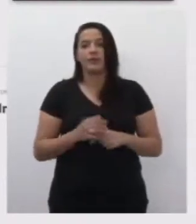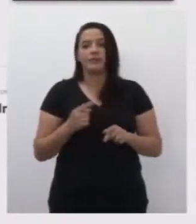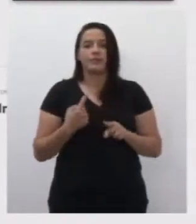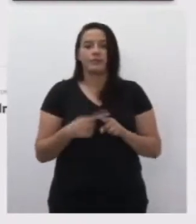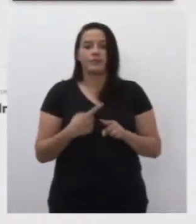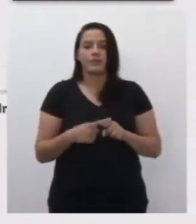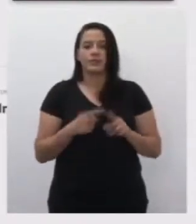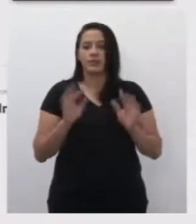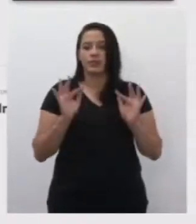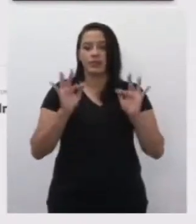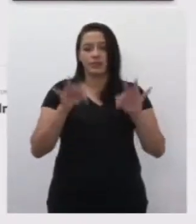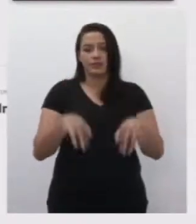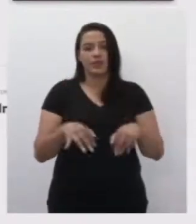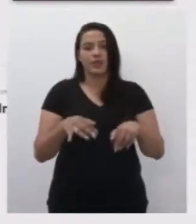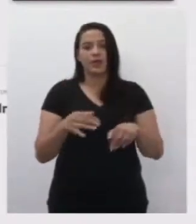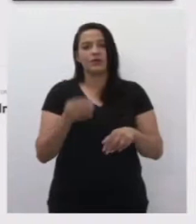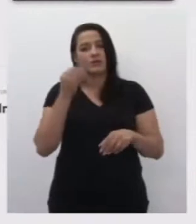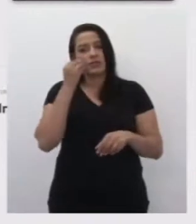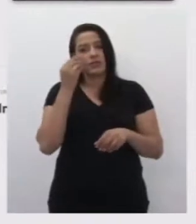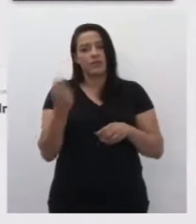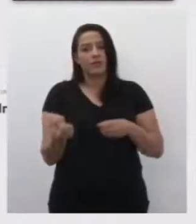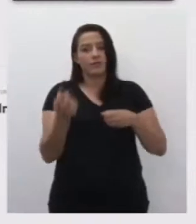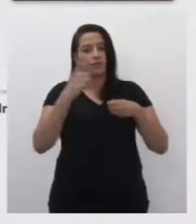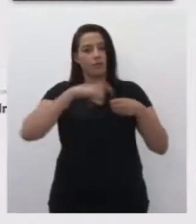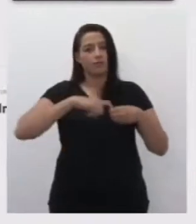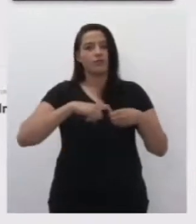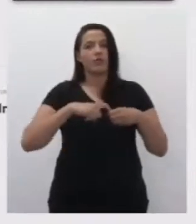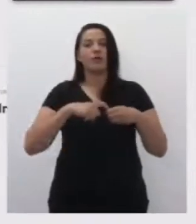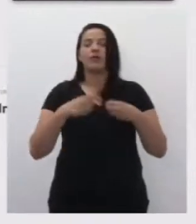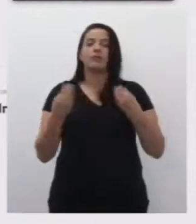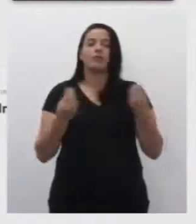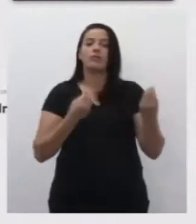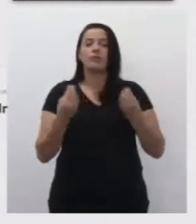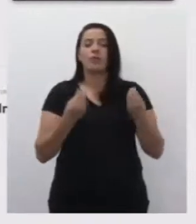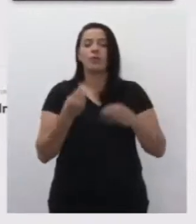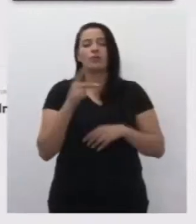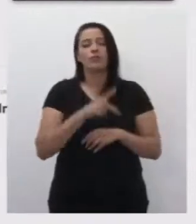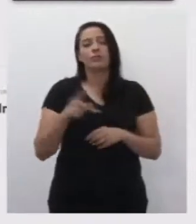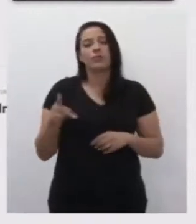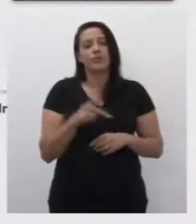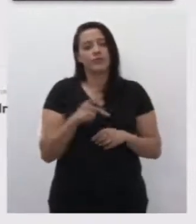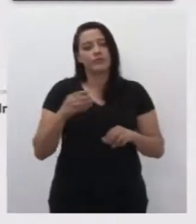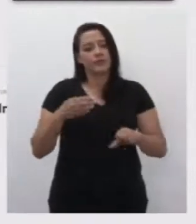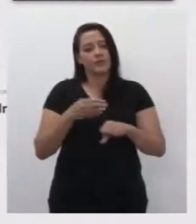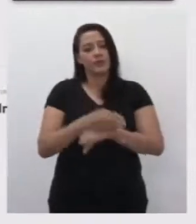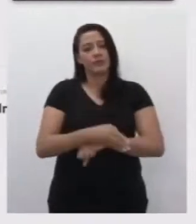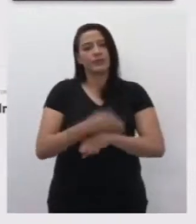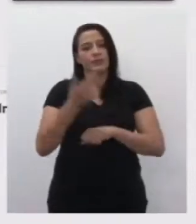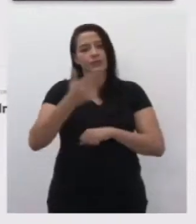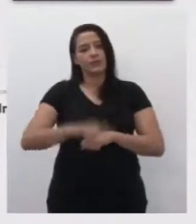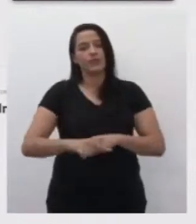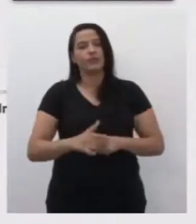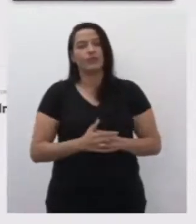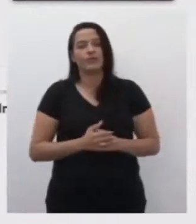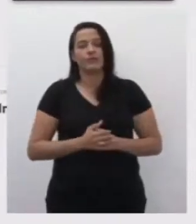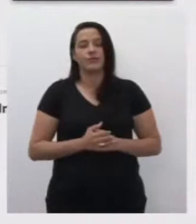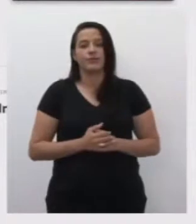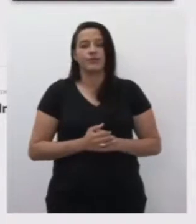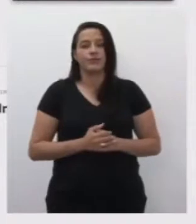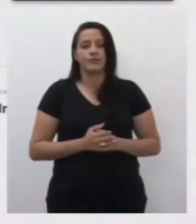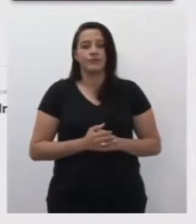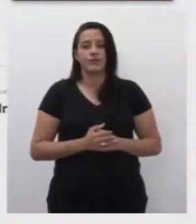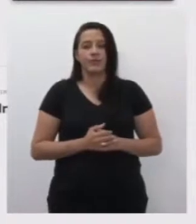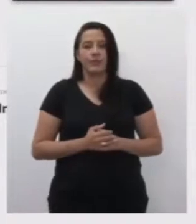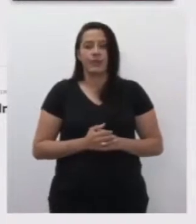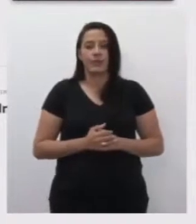final a gente pode retomar mostrando um pouco como os nossos professores podem acessar a plataforma, né? Mas